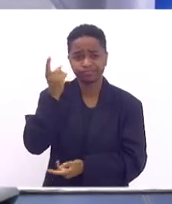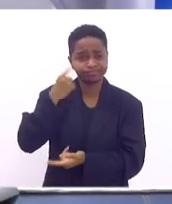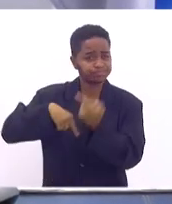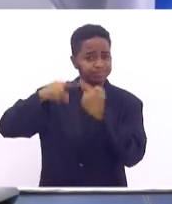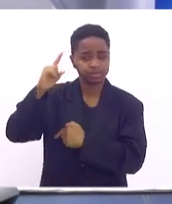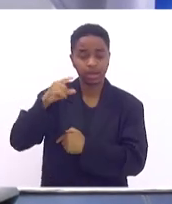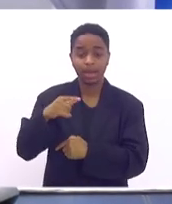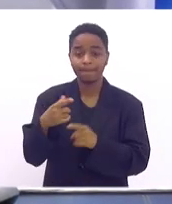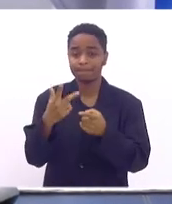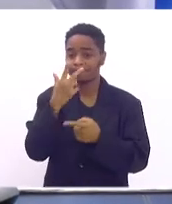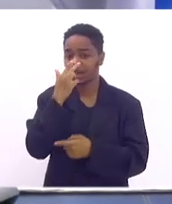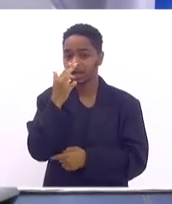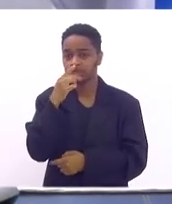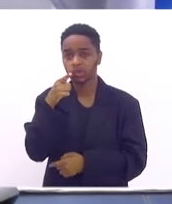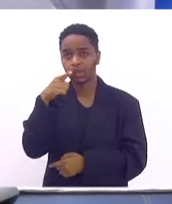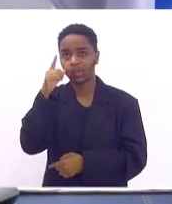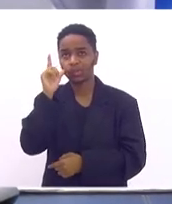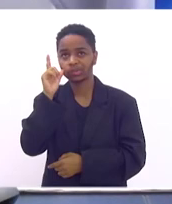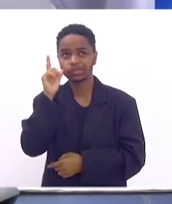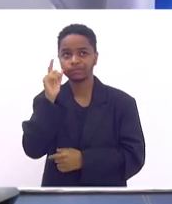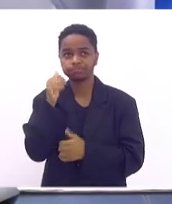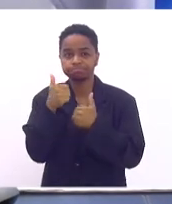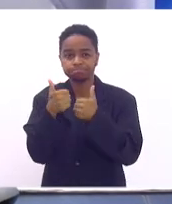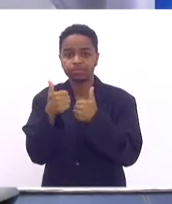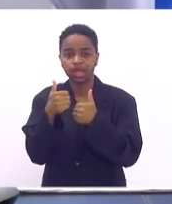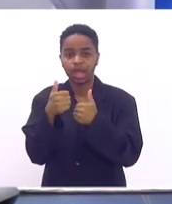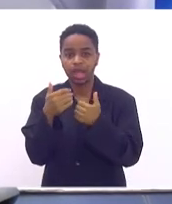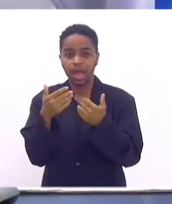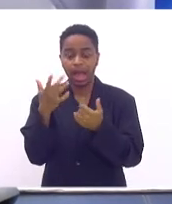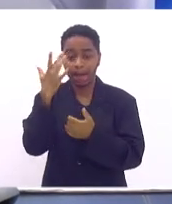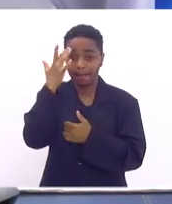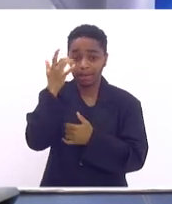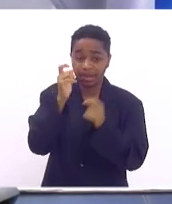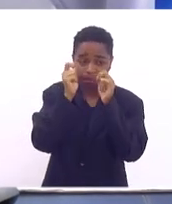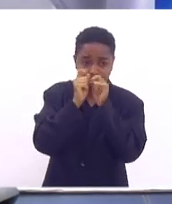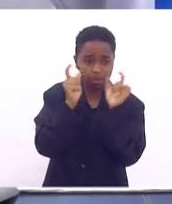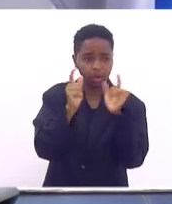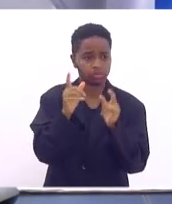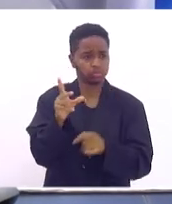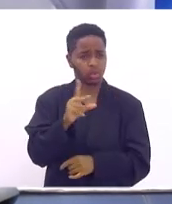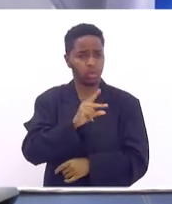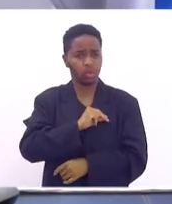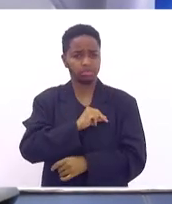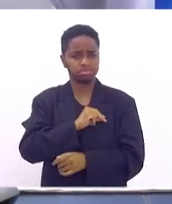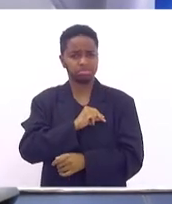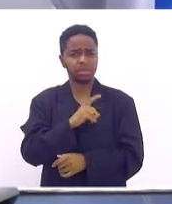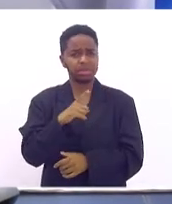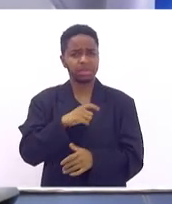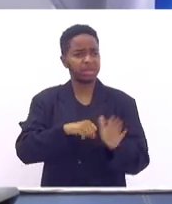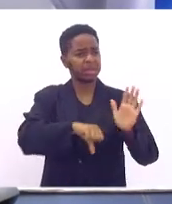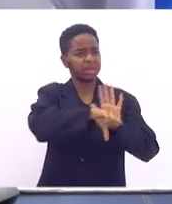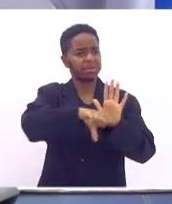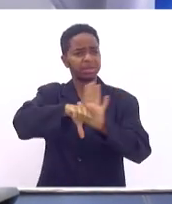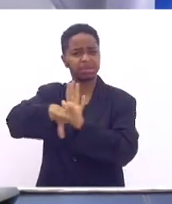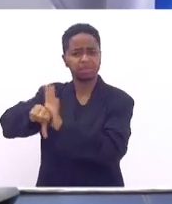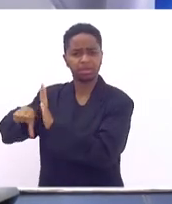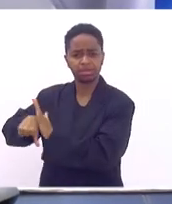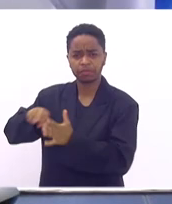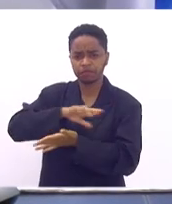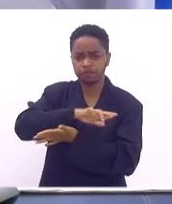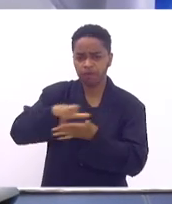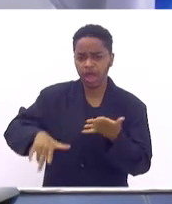gente abrisse os olhos e percebesse, nossa, mas isso, esse são tantos crimes, né? São